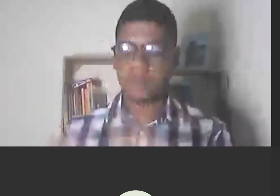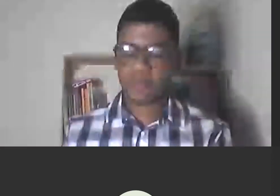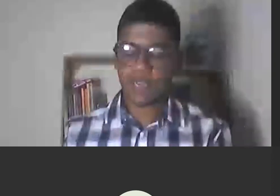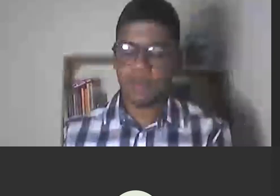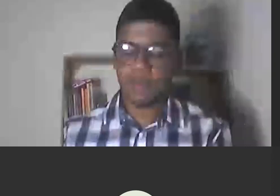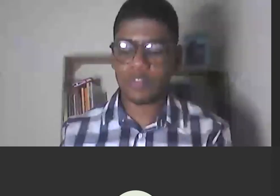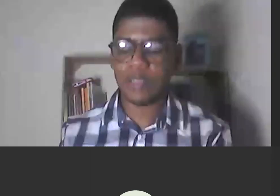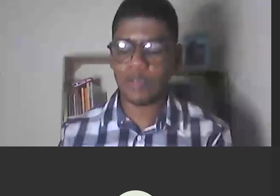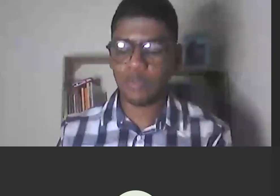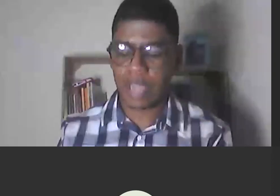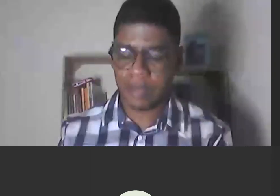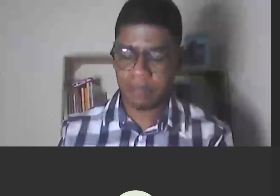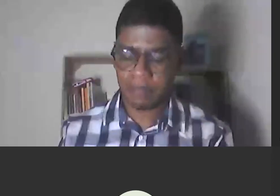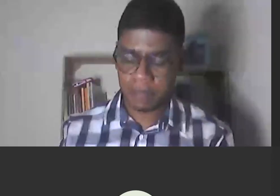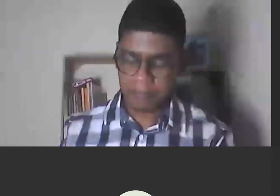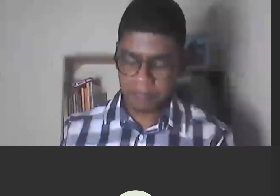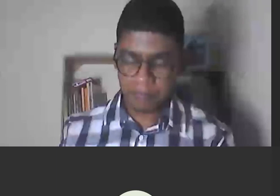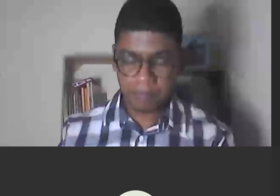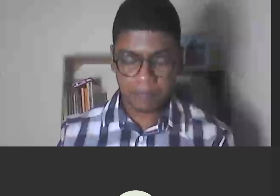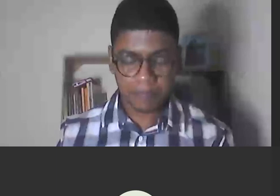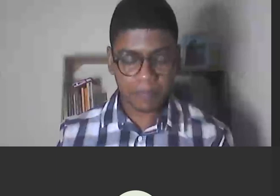com o outro. Ambos vão sair do lugar.